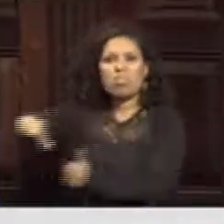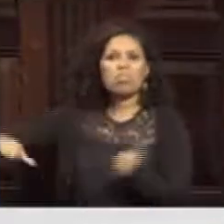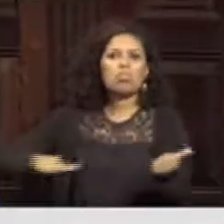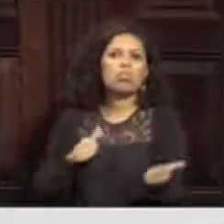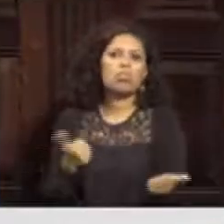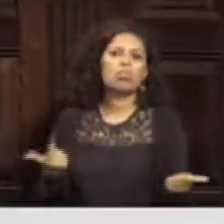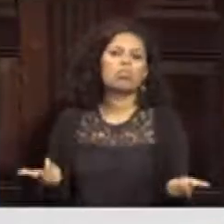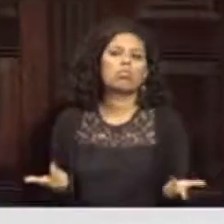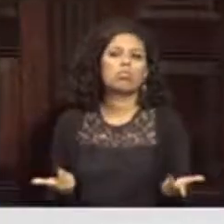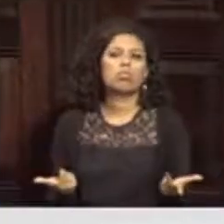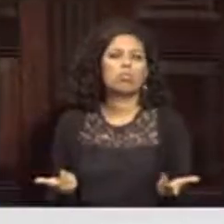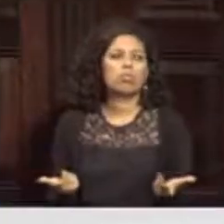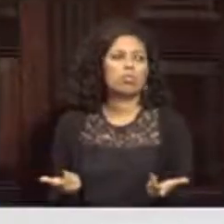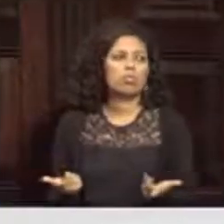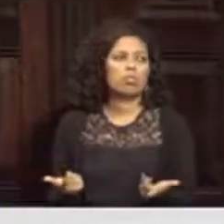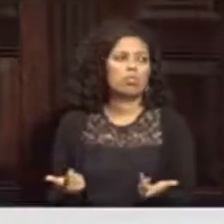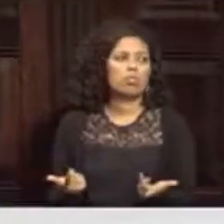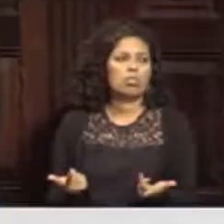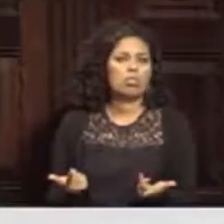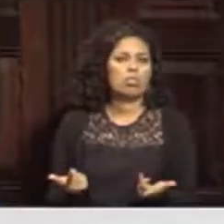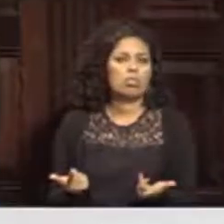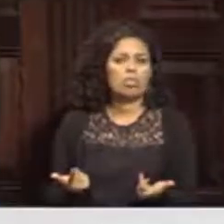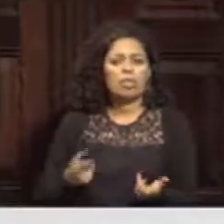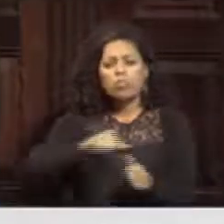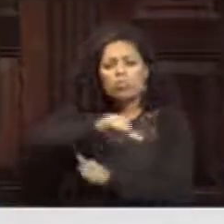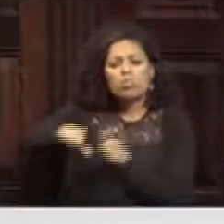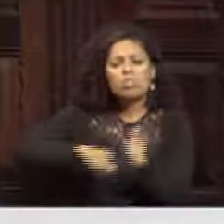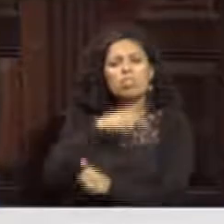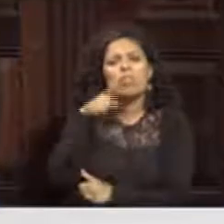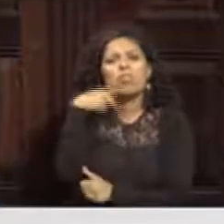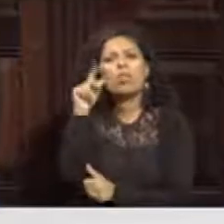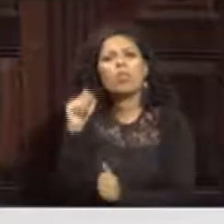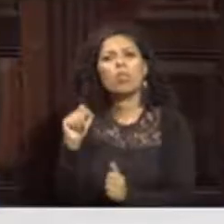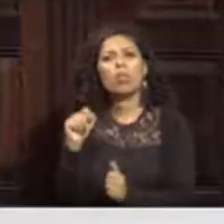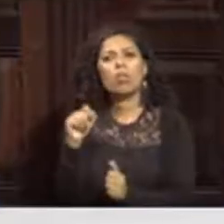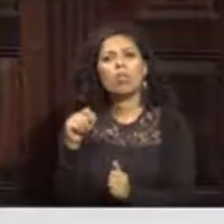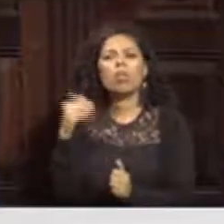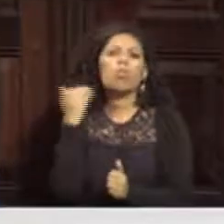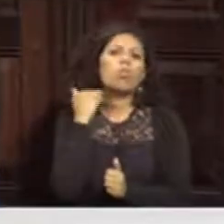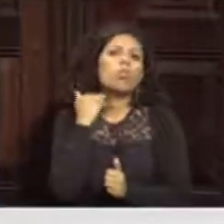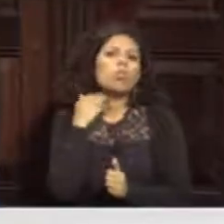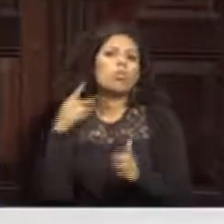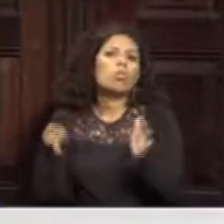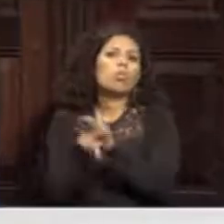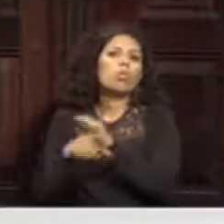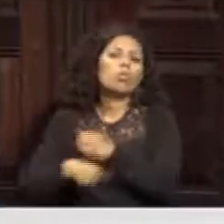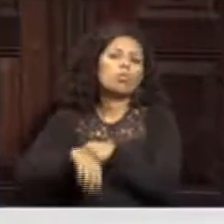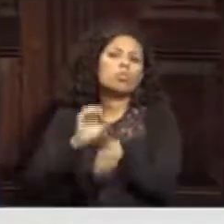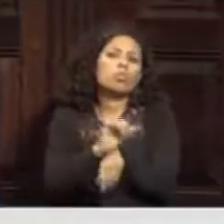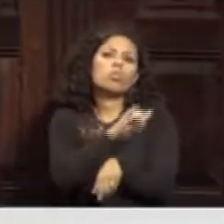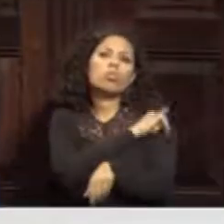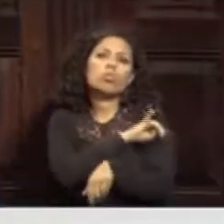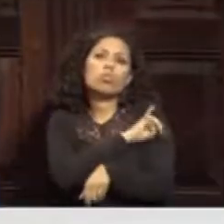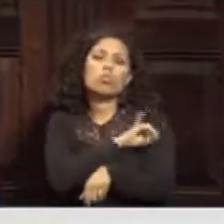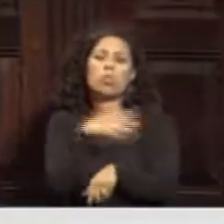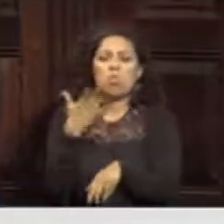que renderia aos cofres do Estado algo como $600 milhões,